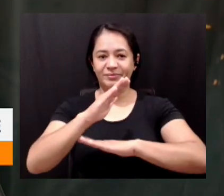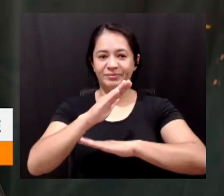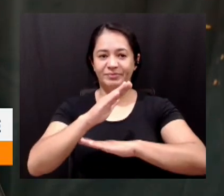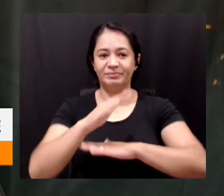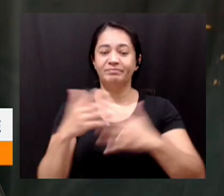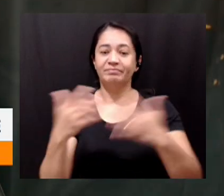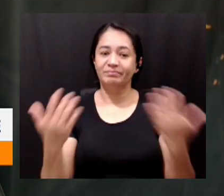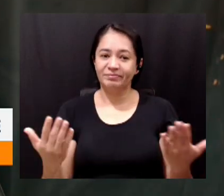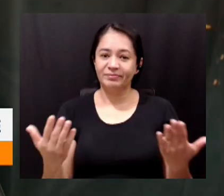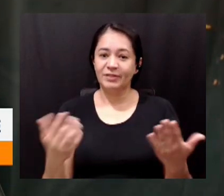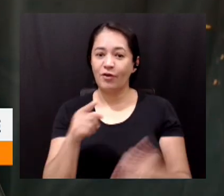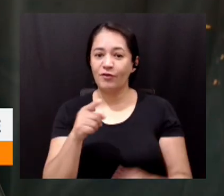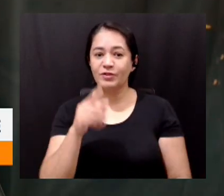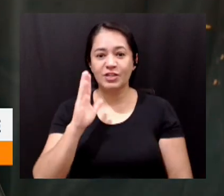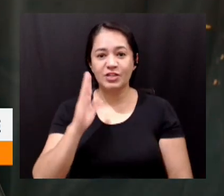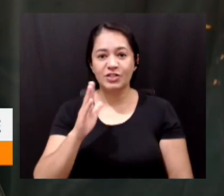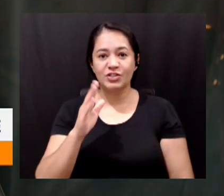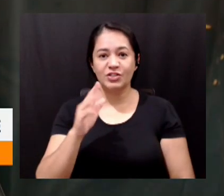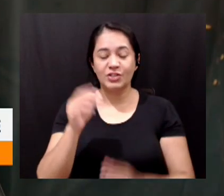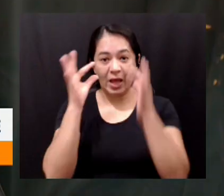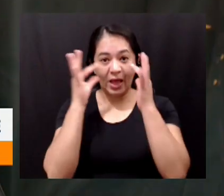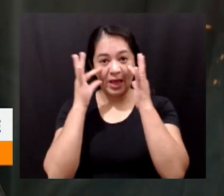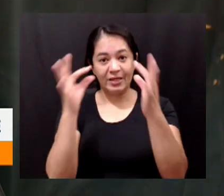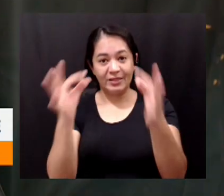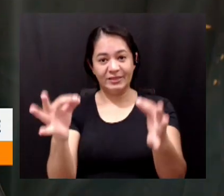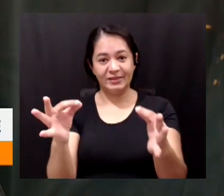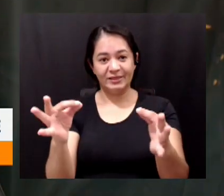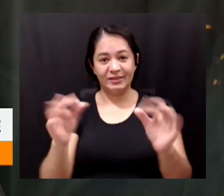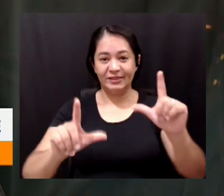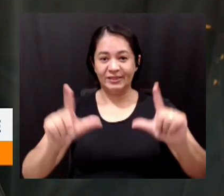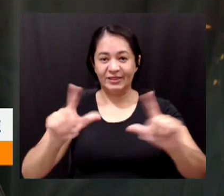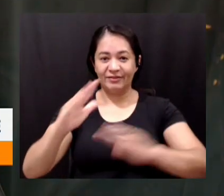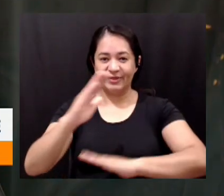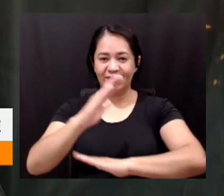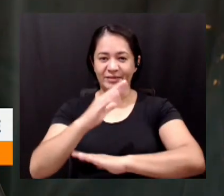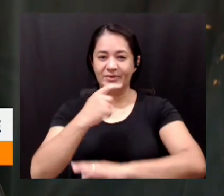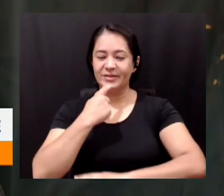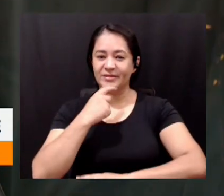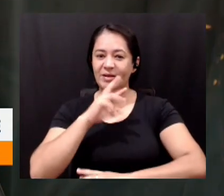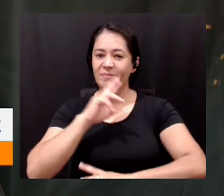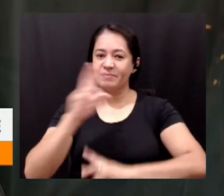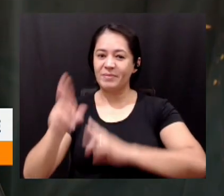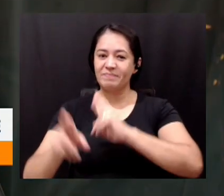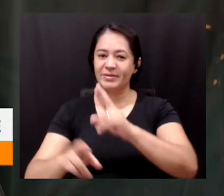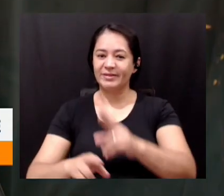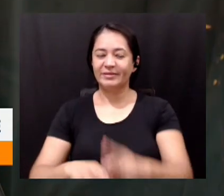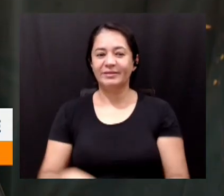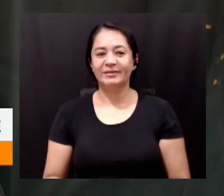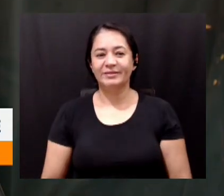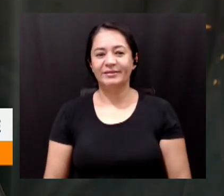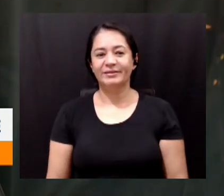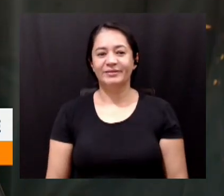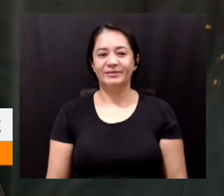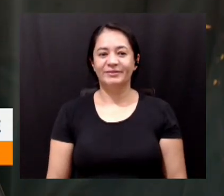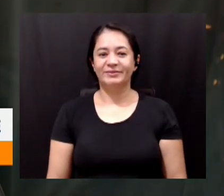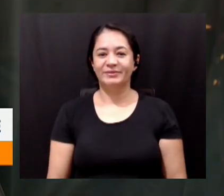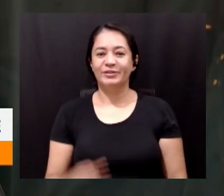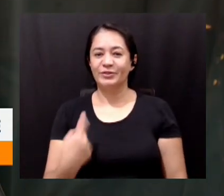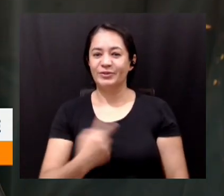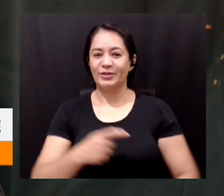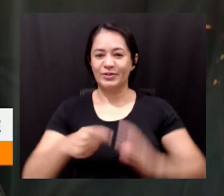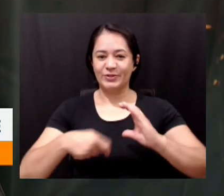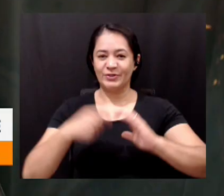fique ligadinho, programação da TV Câmara Campinas, respondendo a sua pergunta e a pergunta que você faz aqui no nosso Estúdio Câmara. Quero